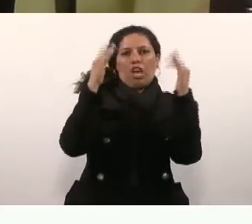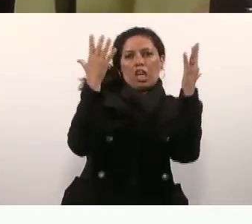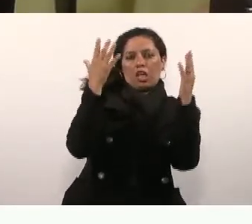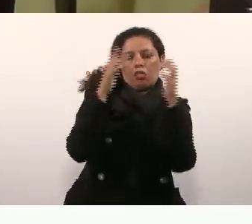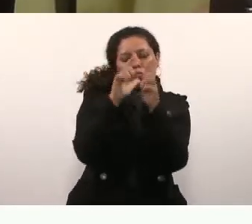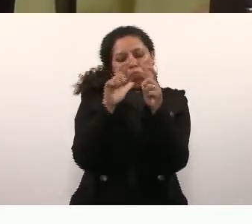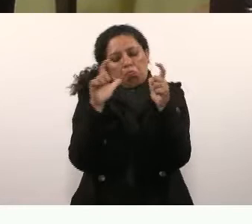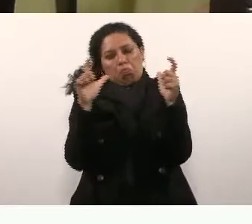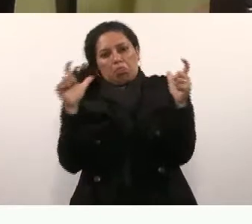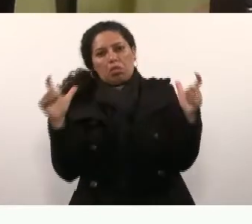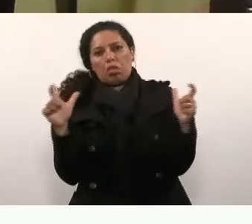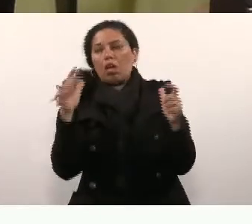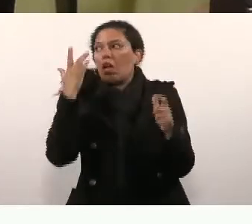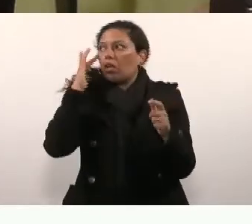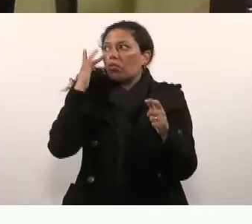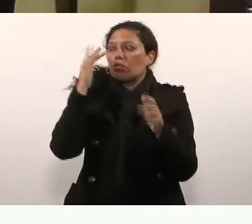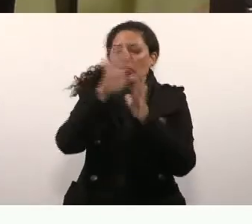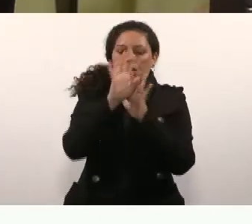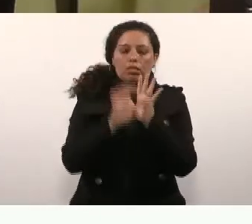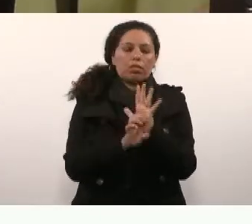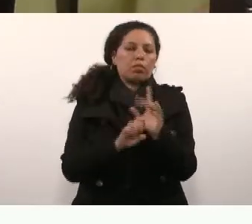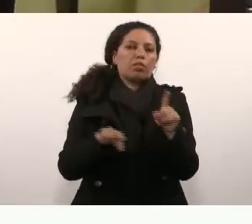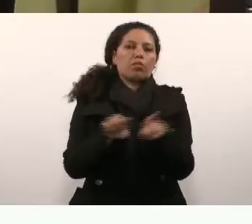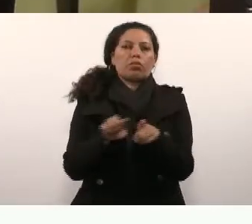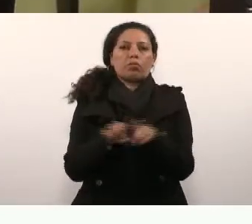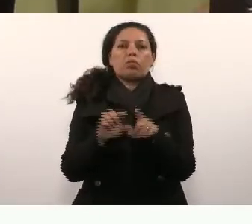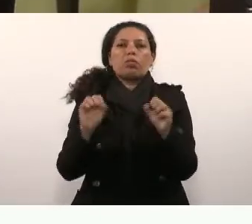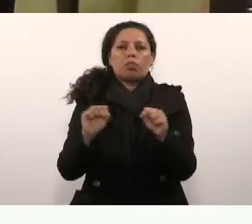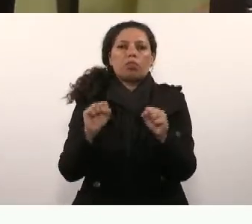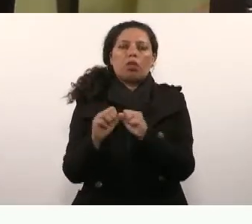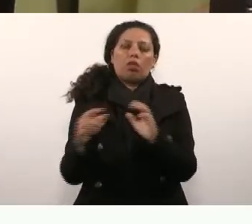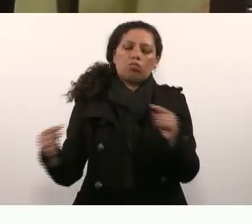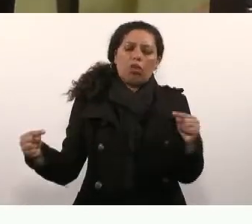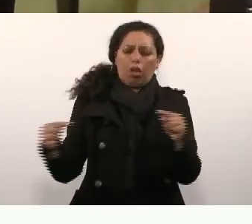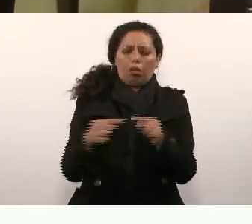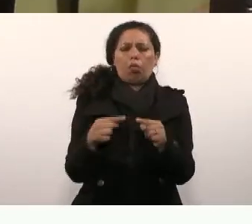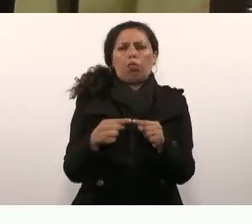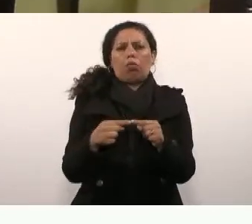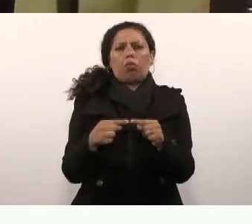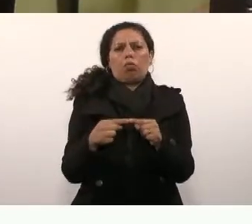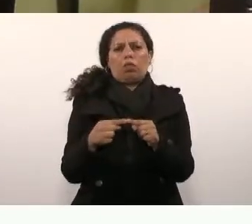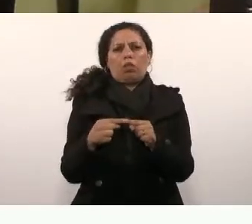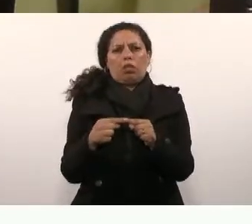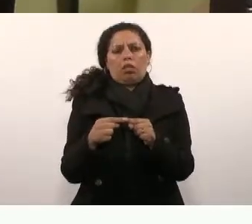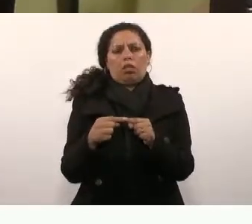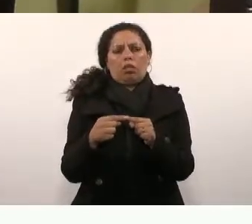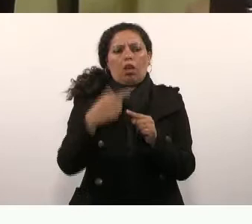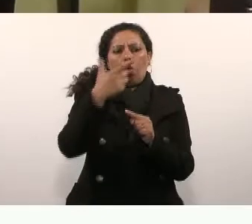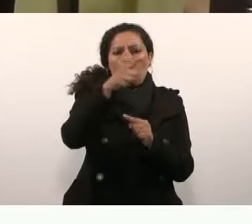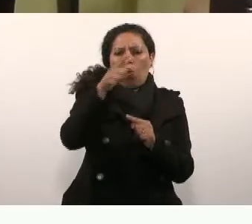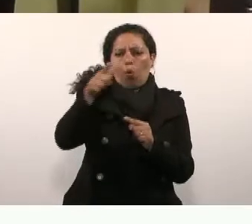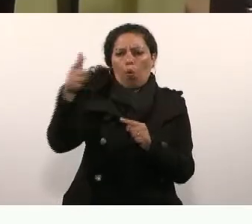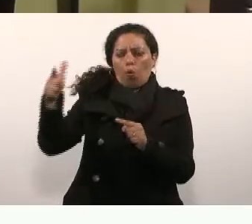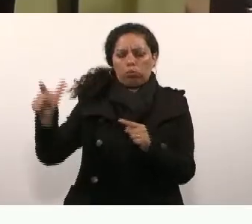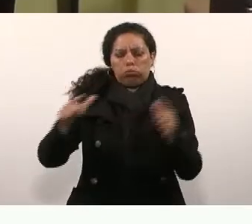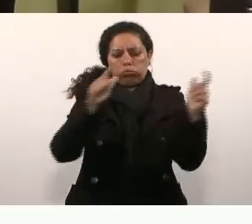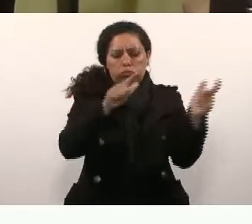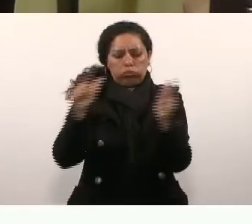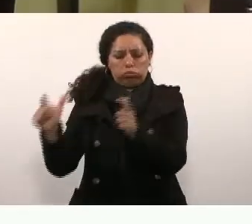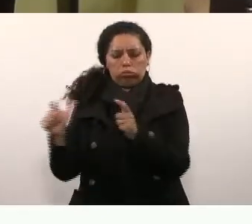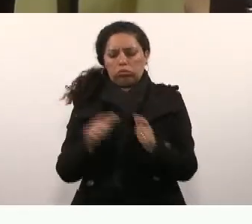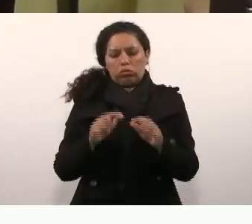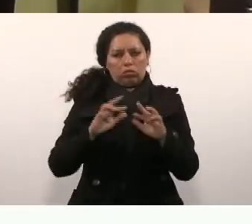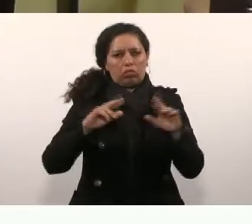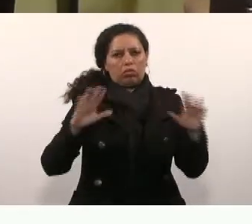que as emendas poderiam também ter mais itens aqui, mas eu